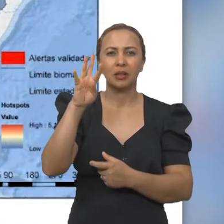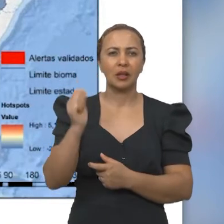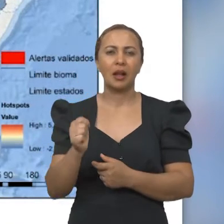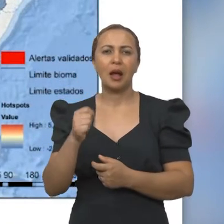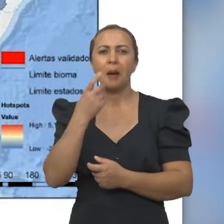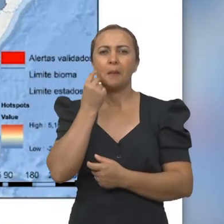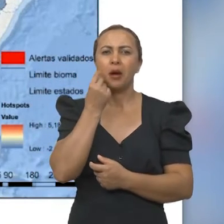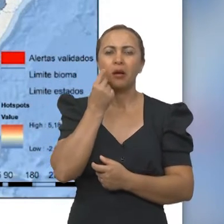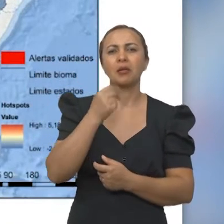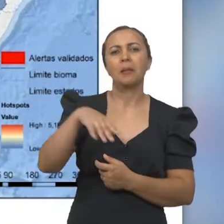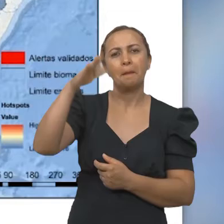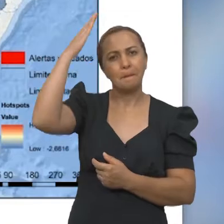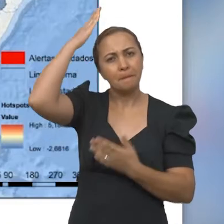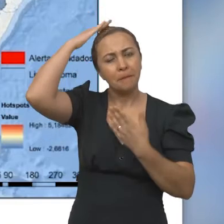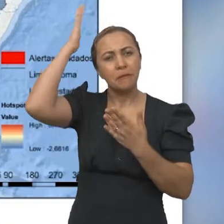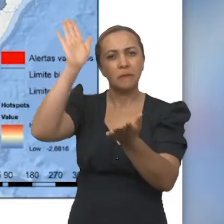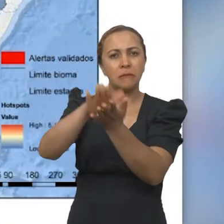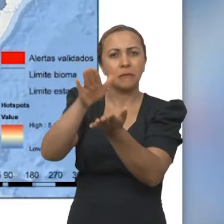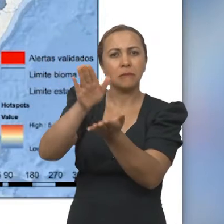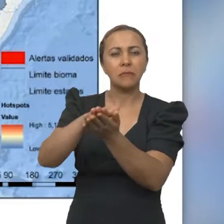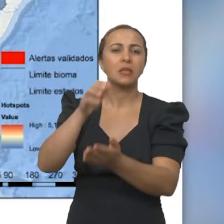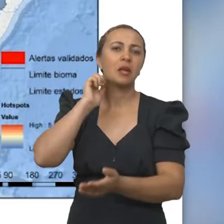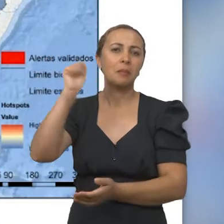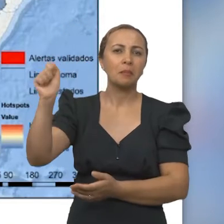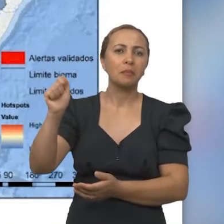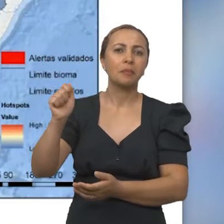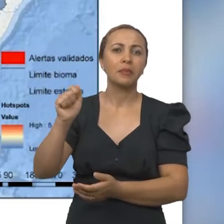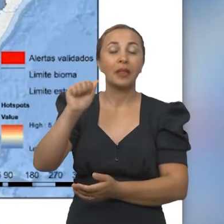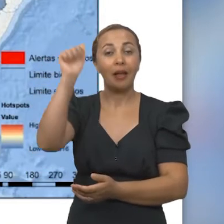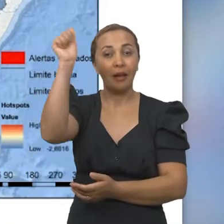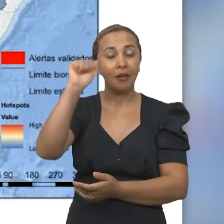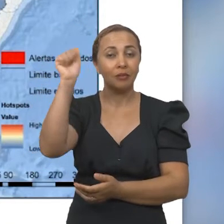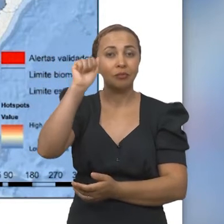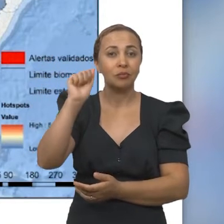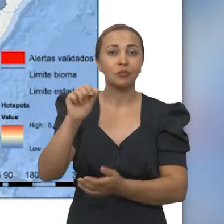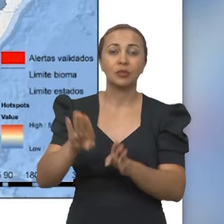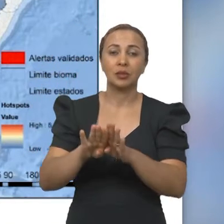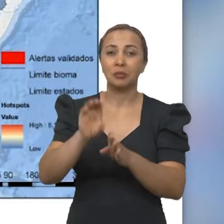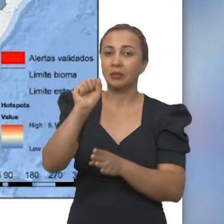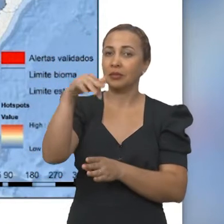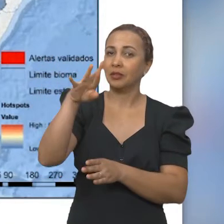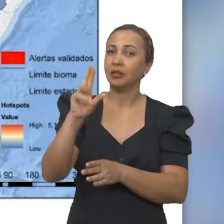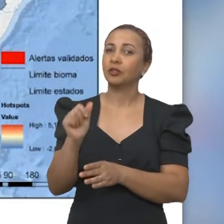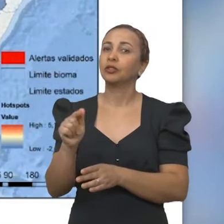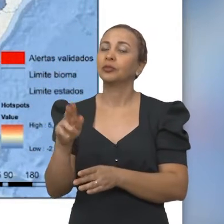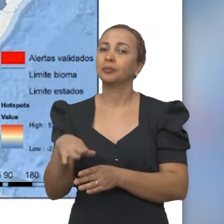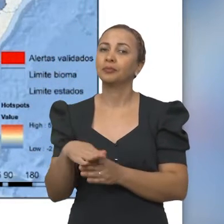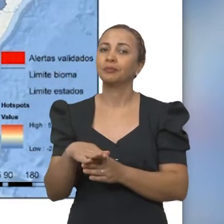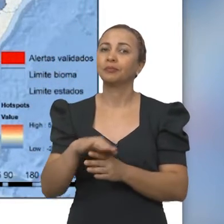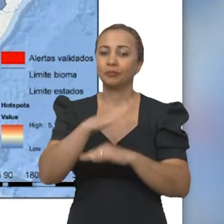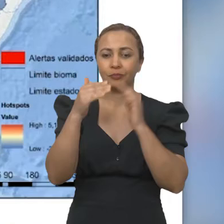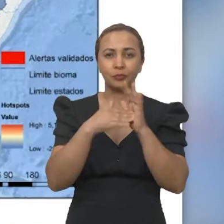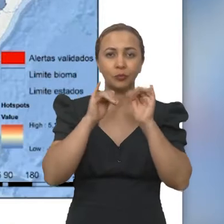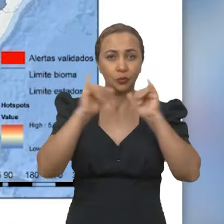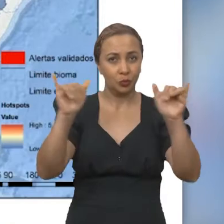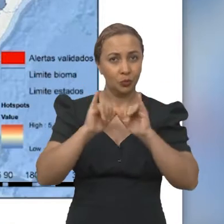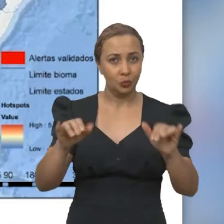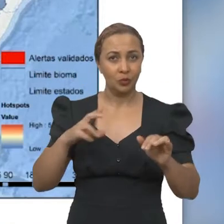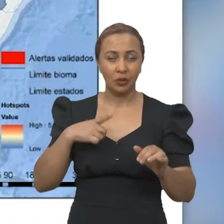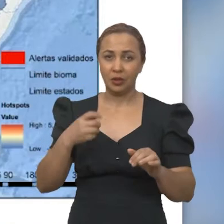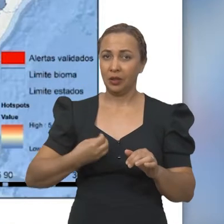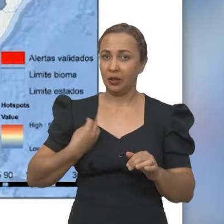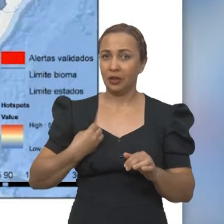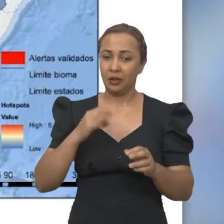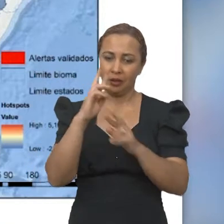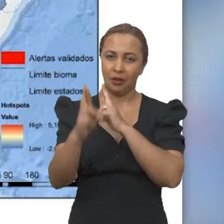Piauí, Paraíba, Pernambuco, Rio Grande do Norte, Minas, Alagoas e Sergipe. E todos esses